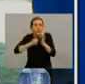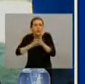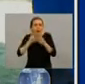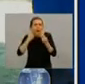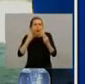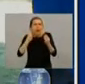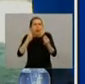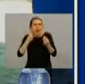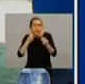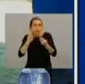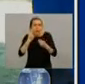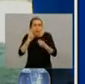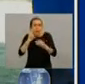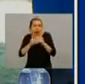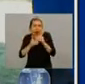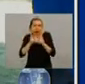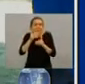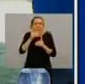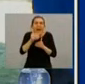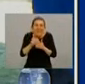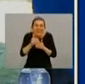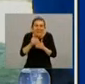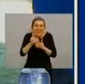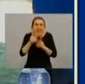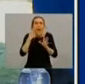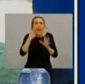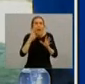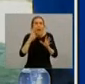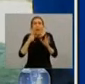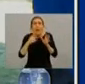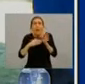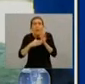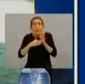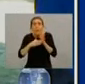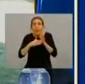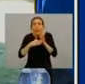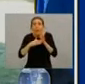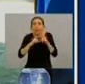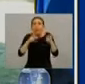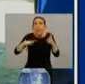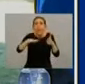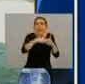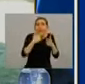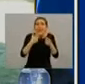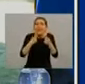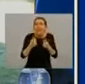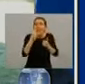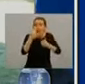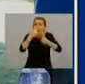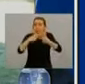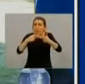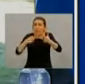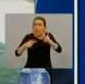duas refeições por dia agora só tem dinheiro para comprar uma refeição por dia tá vendendo o almoço